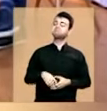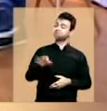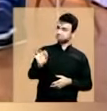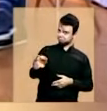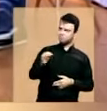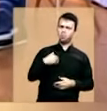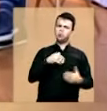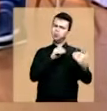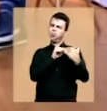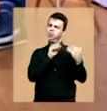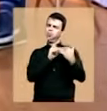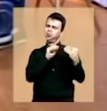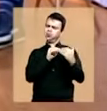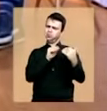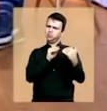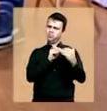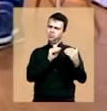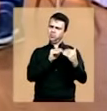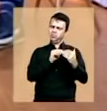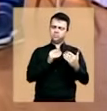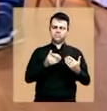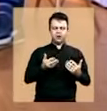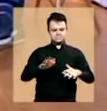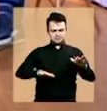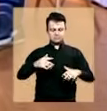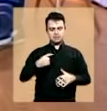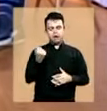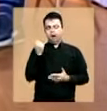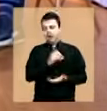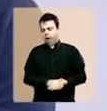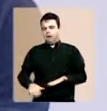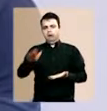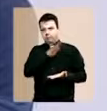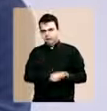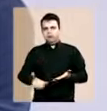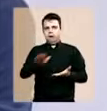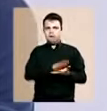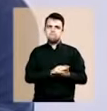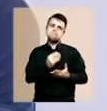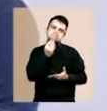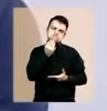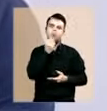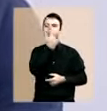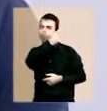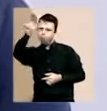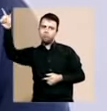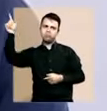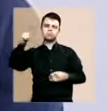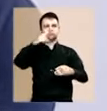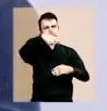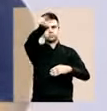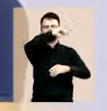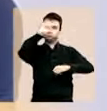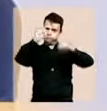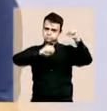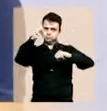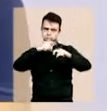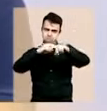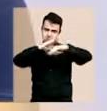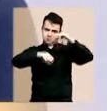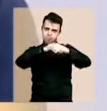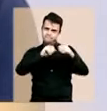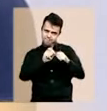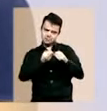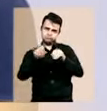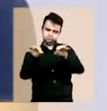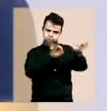concordo plenamente. E às vezes você tem um gasto grande, às vezes é um caminho alternativo do que as empresas estão fazendo, que a gente está fazendo. Mas,